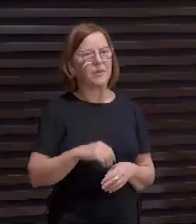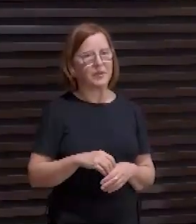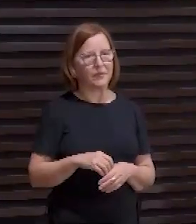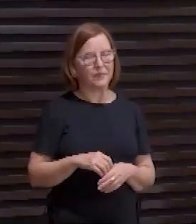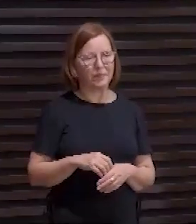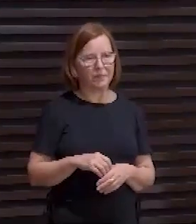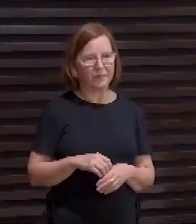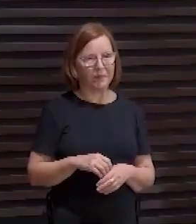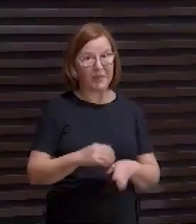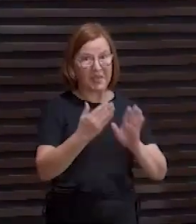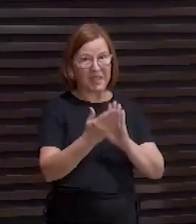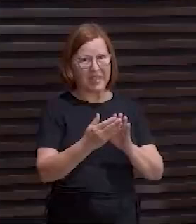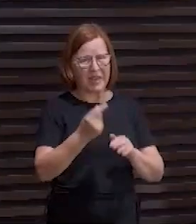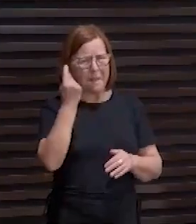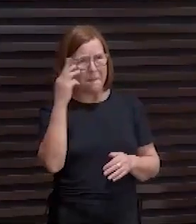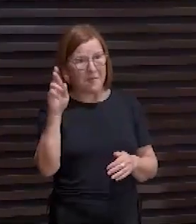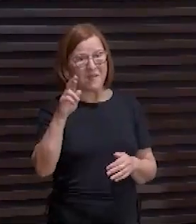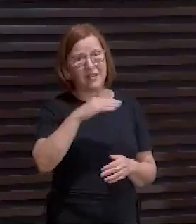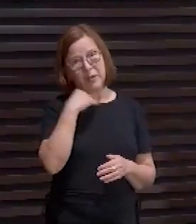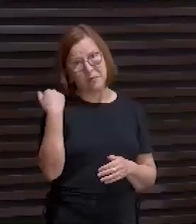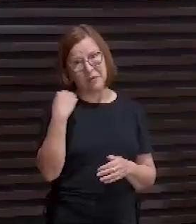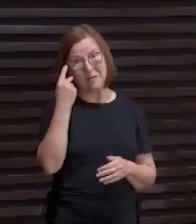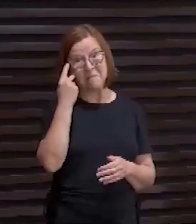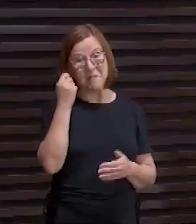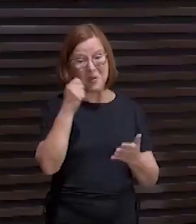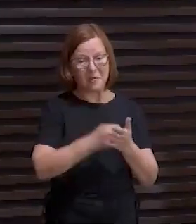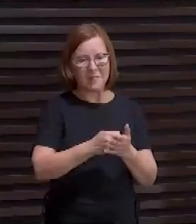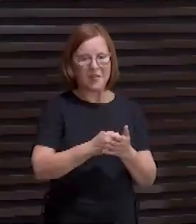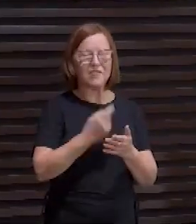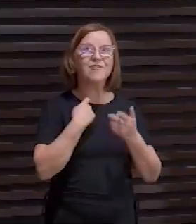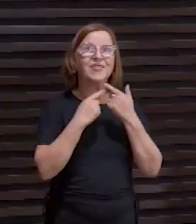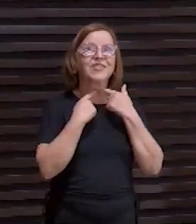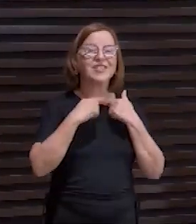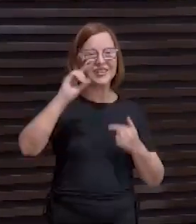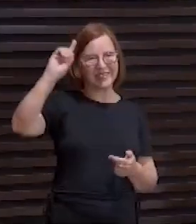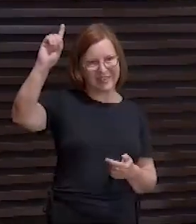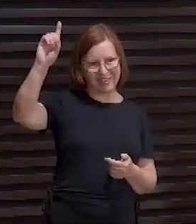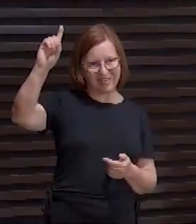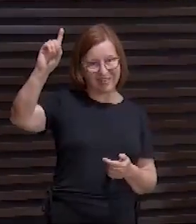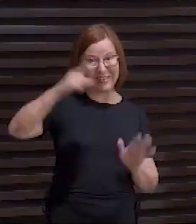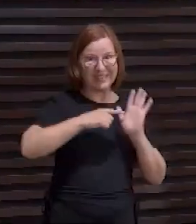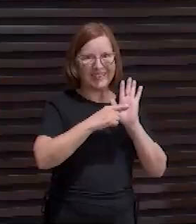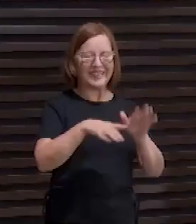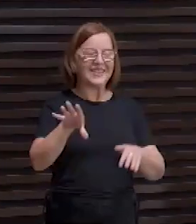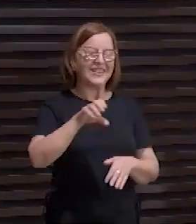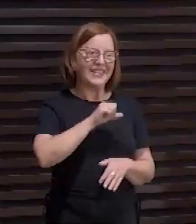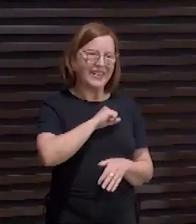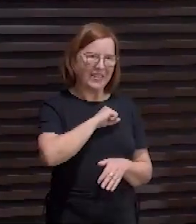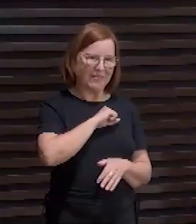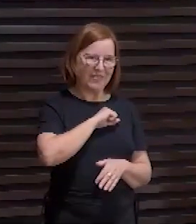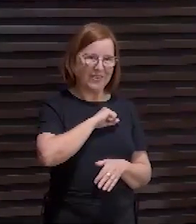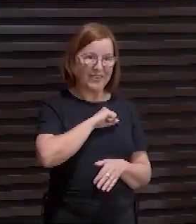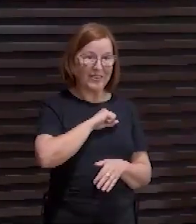das mortes para cumprir a vontade do Senhor e para demonstrar o amor que ele, o